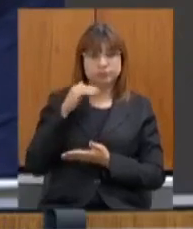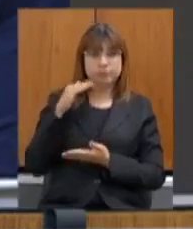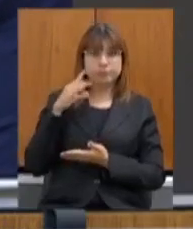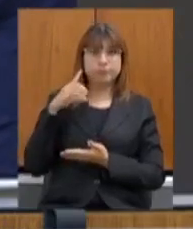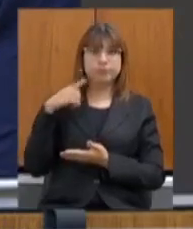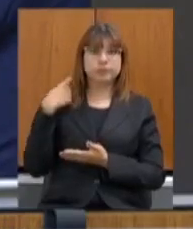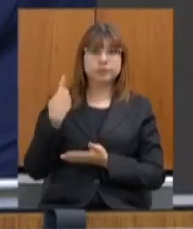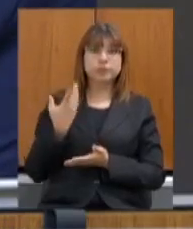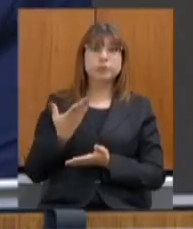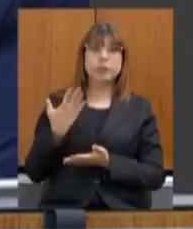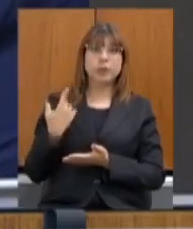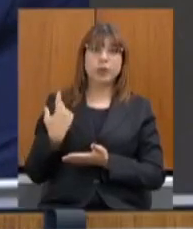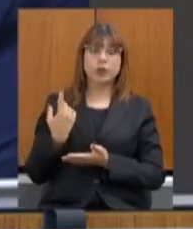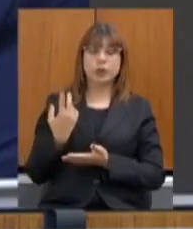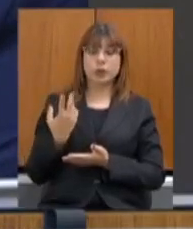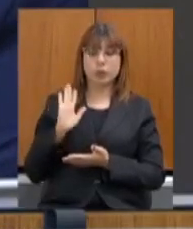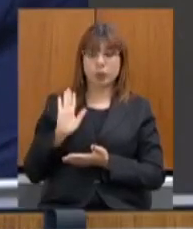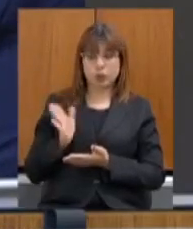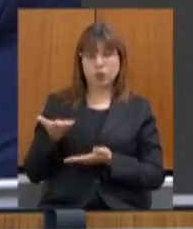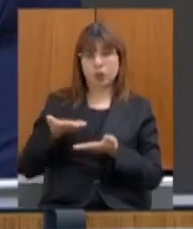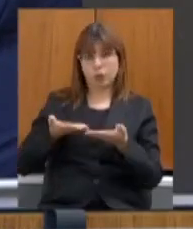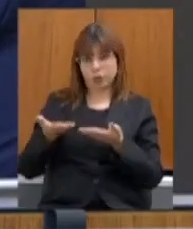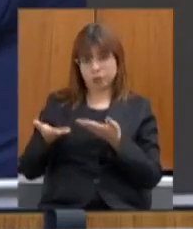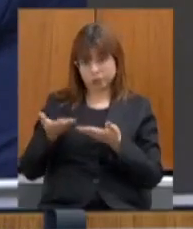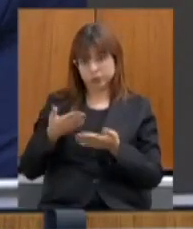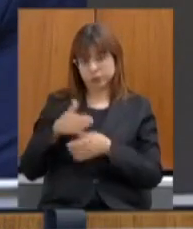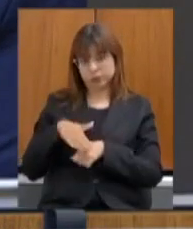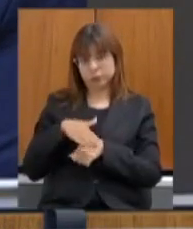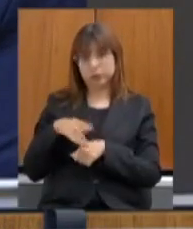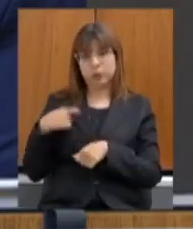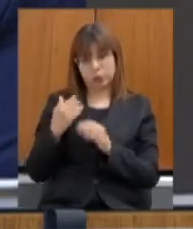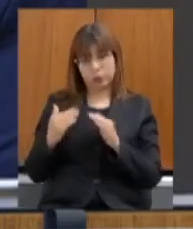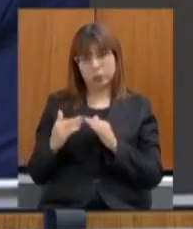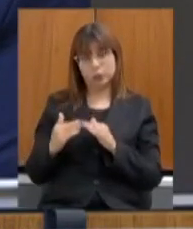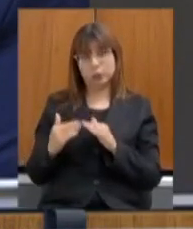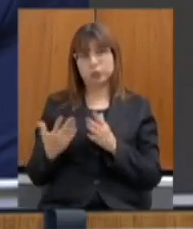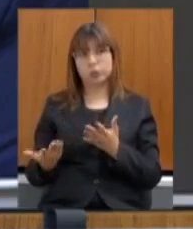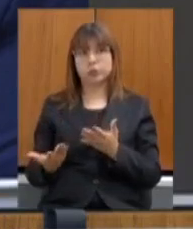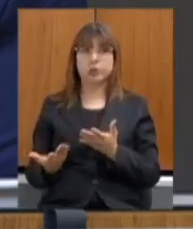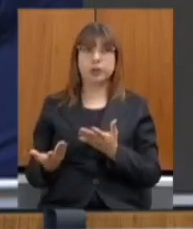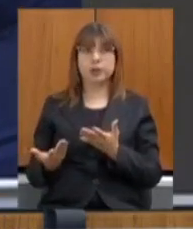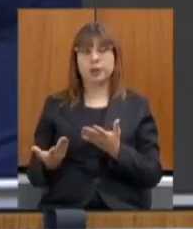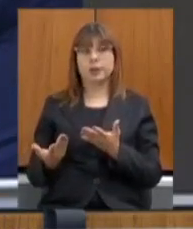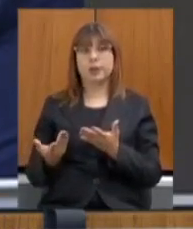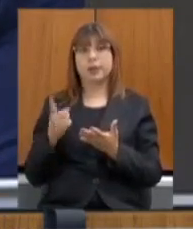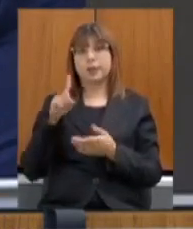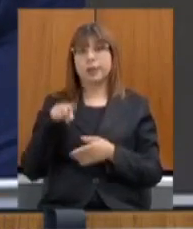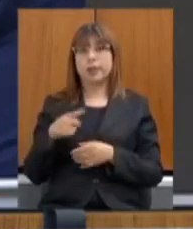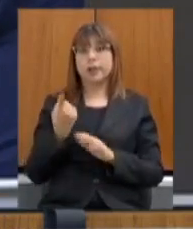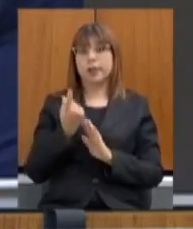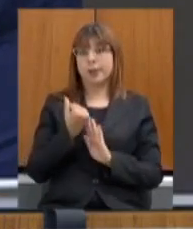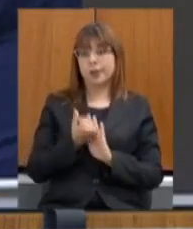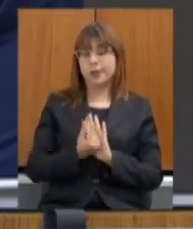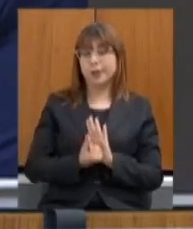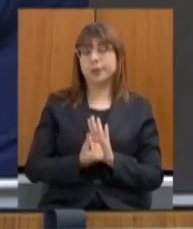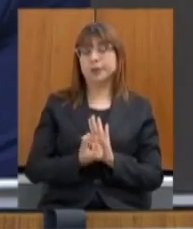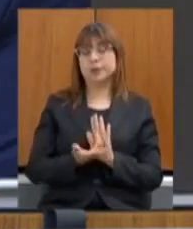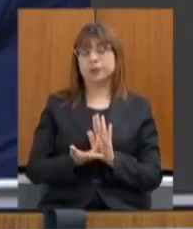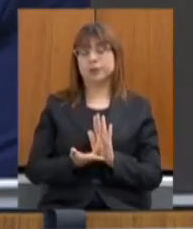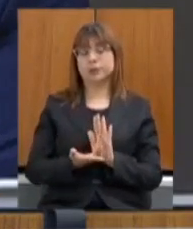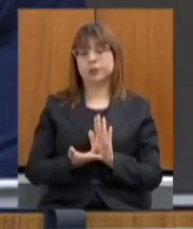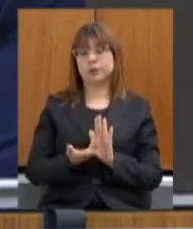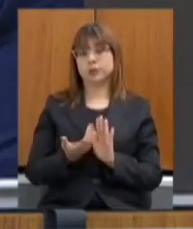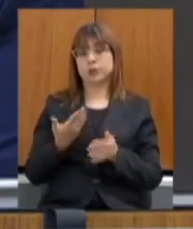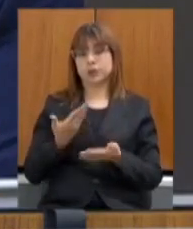uma conversa sobre esse assunto, em que concordamos que o perfil de execução orçamentária na educação se afeta. Se as